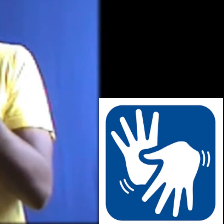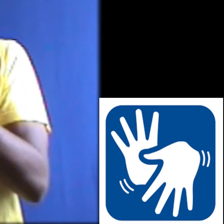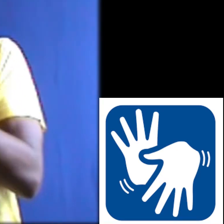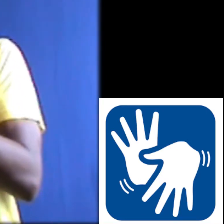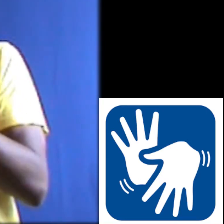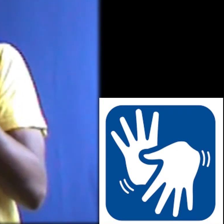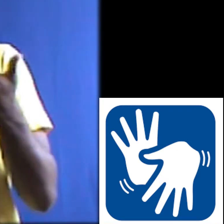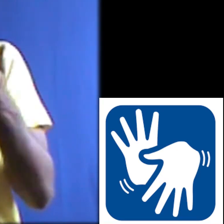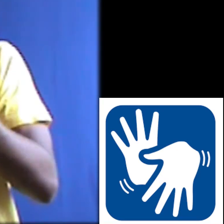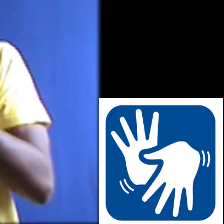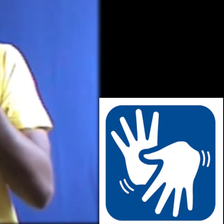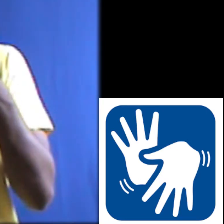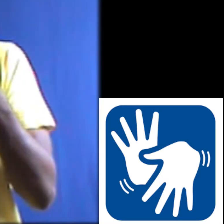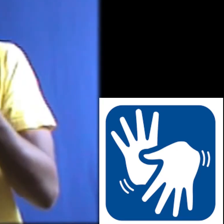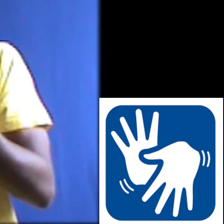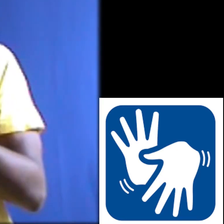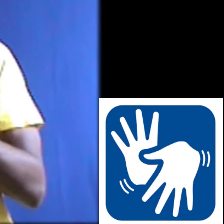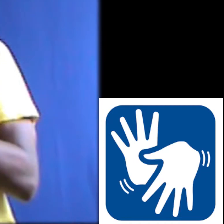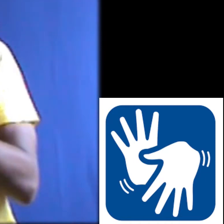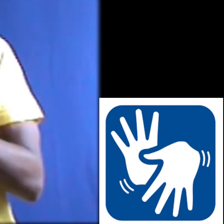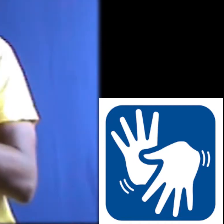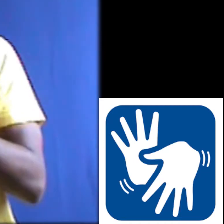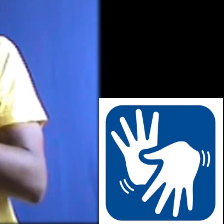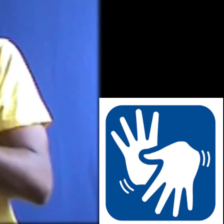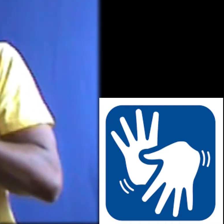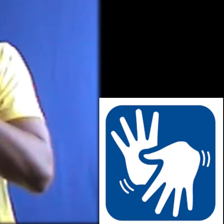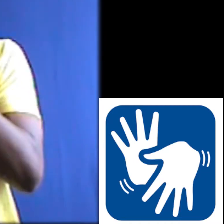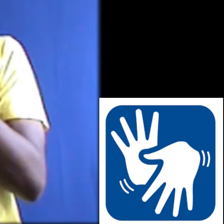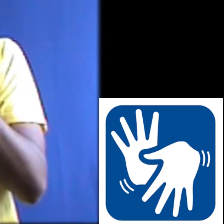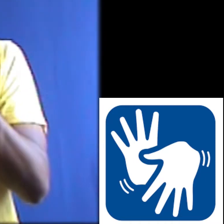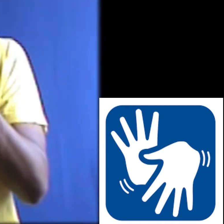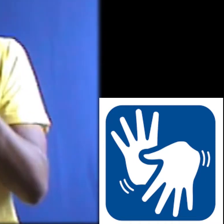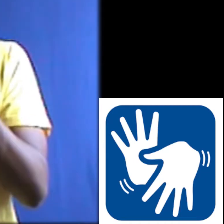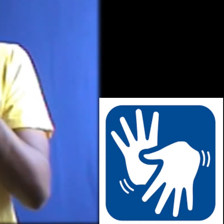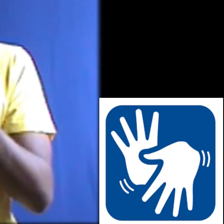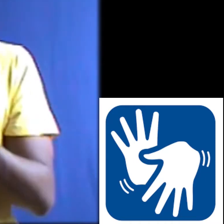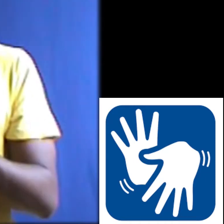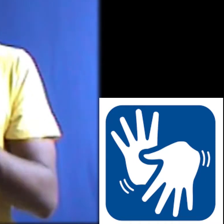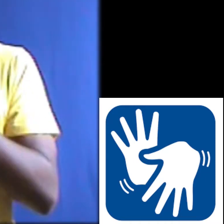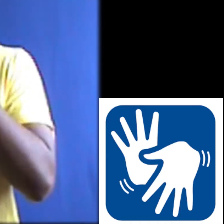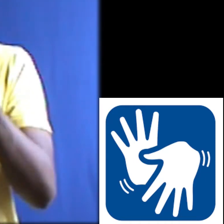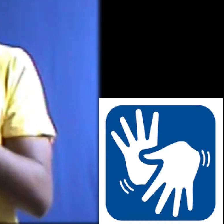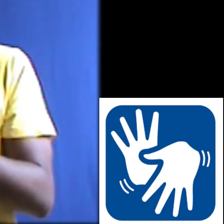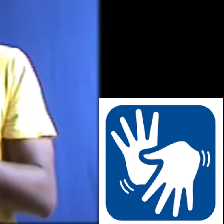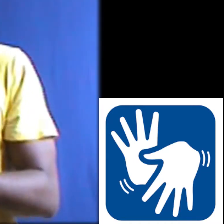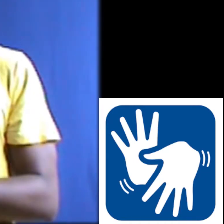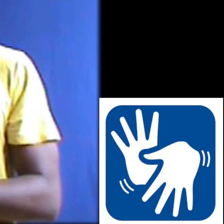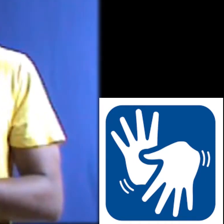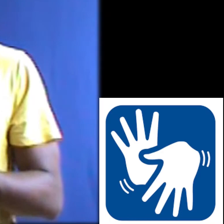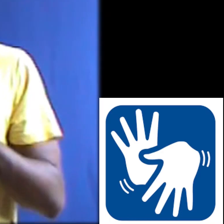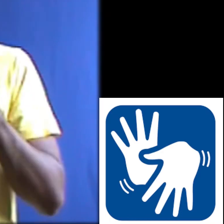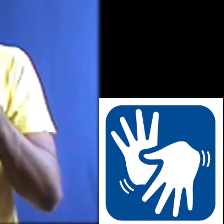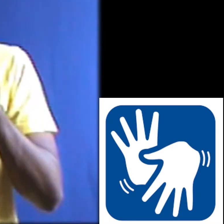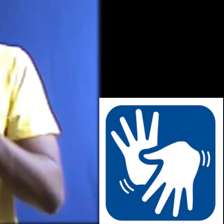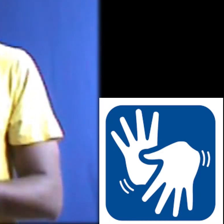vão aprender muito sobre o ensino de língua portuguesa e indiretamente alguma coisa ou outra de língua de sinais. Mas língua de sinais